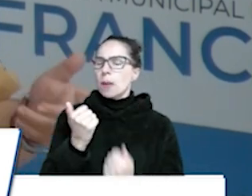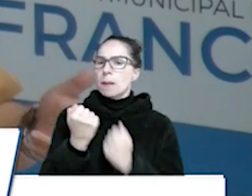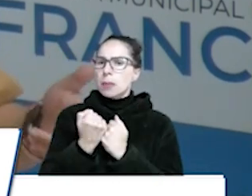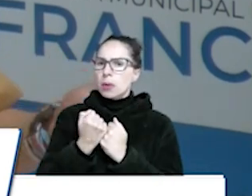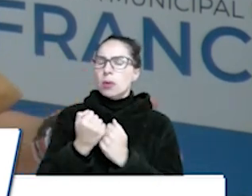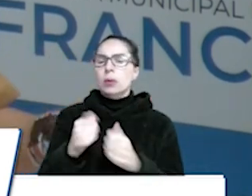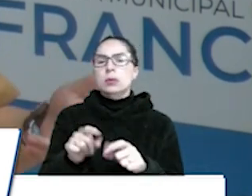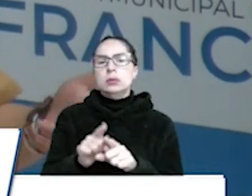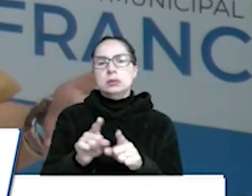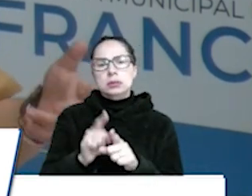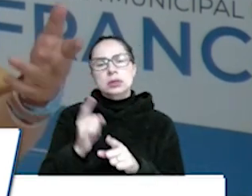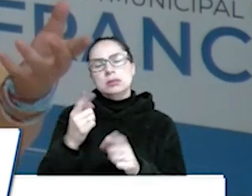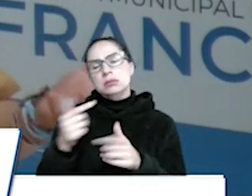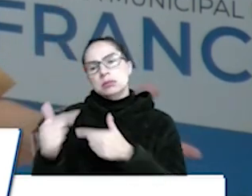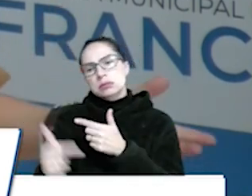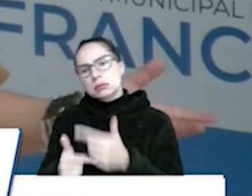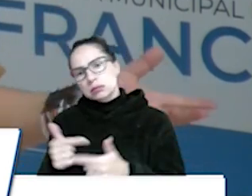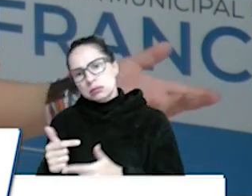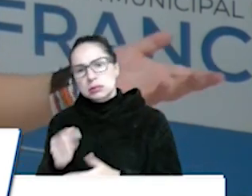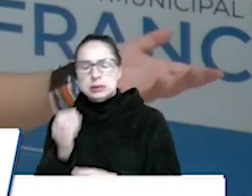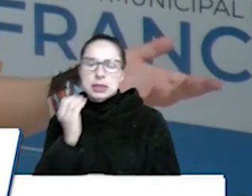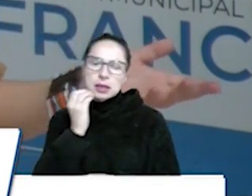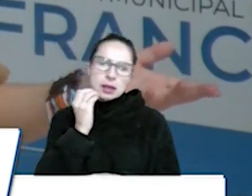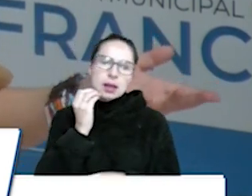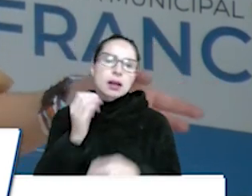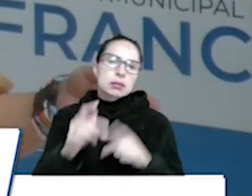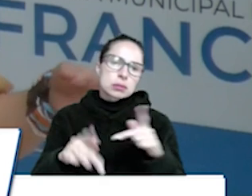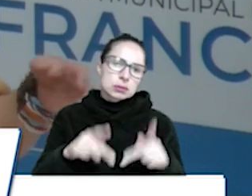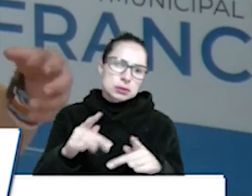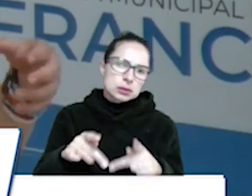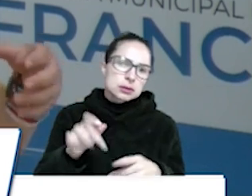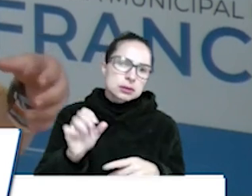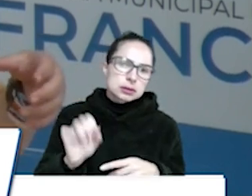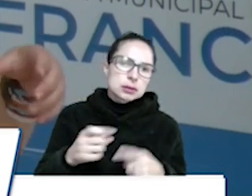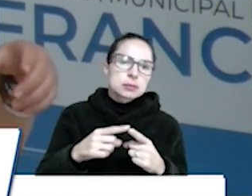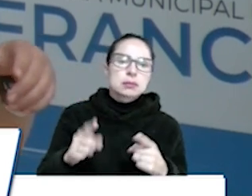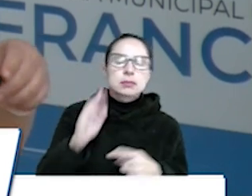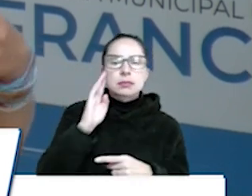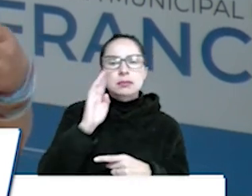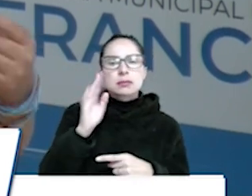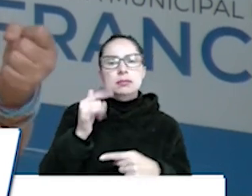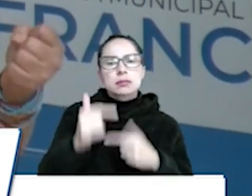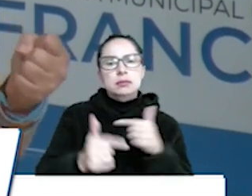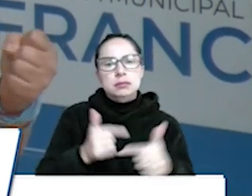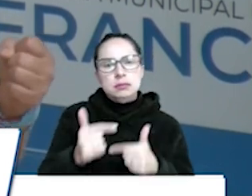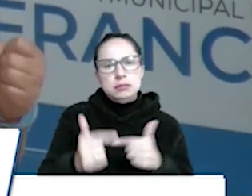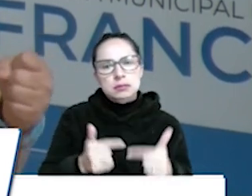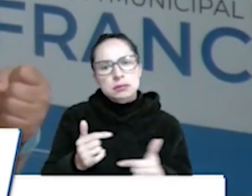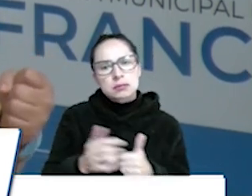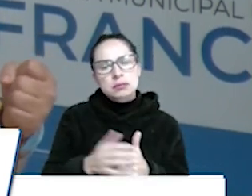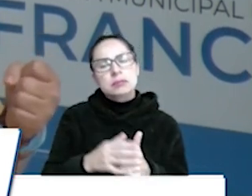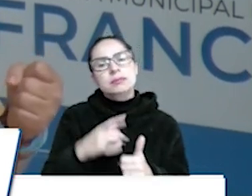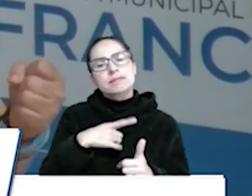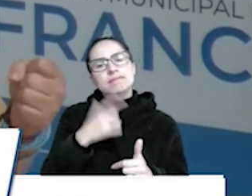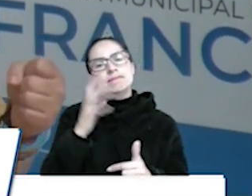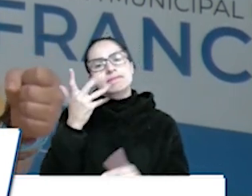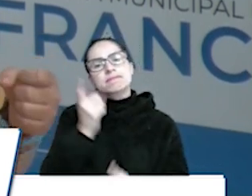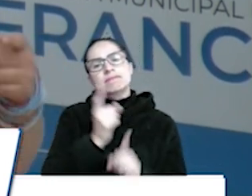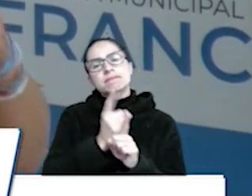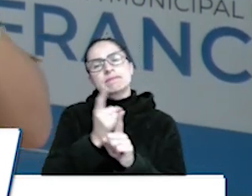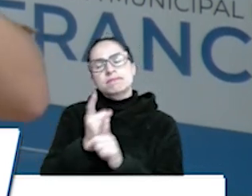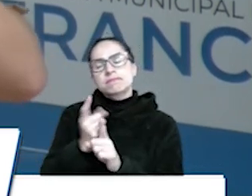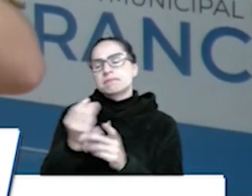tantos servidores, claro que a população, mas a gente está tratando dos servidores, a gente tem encontrado situações muito